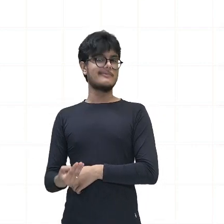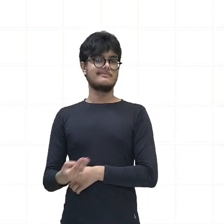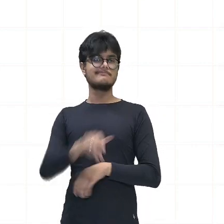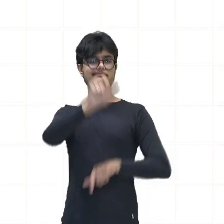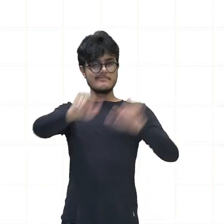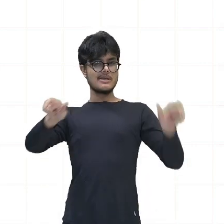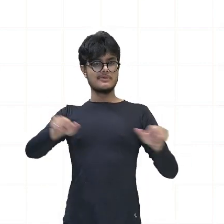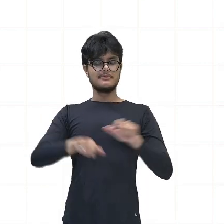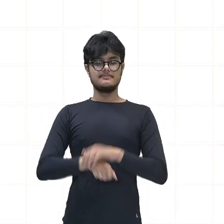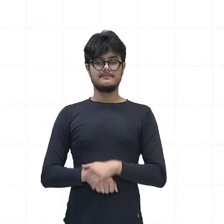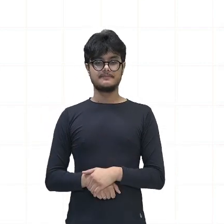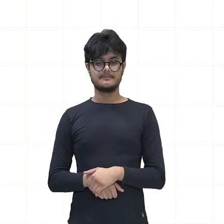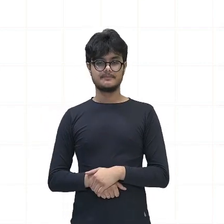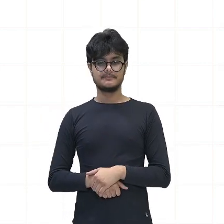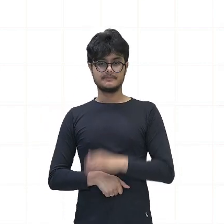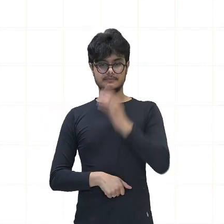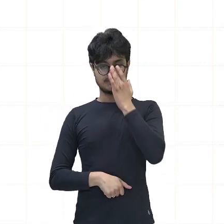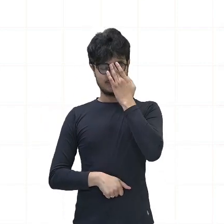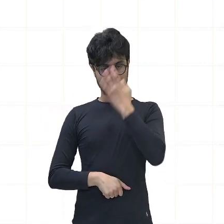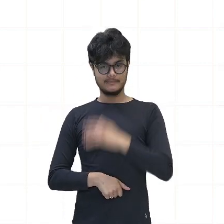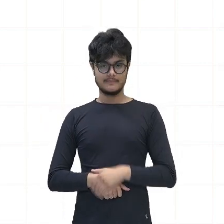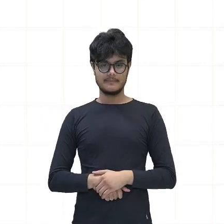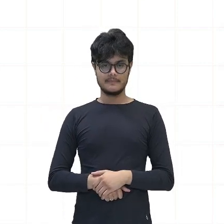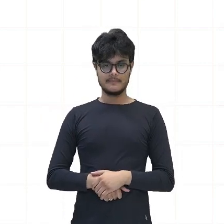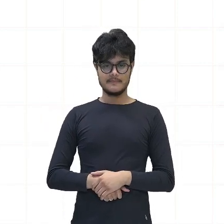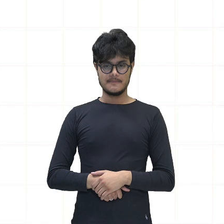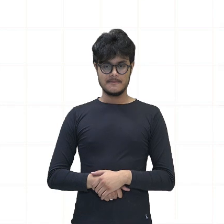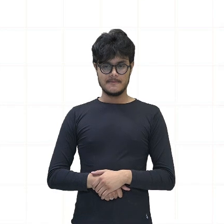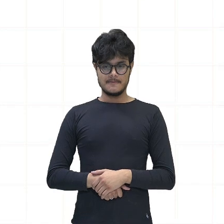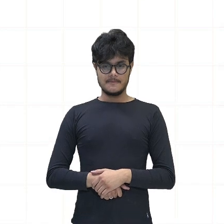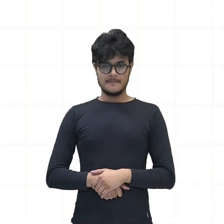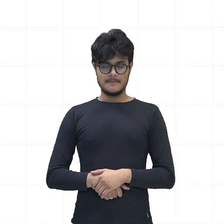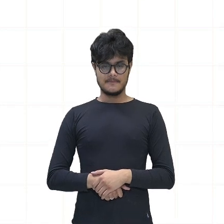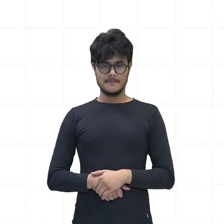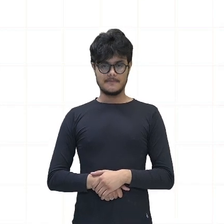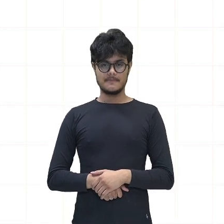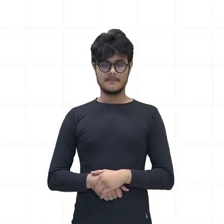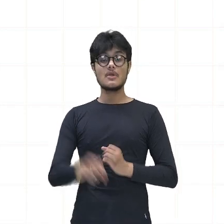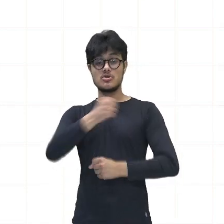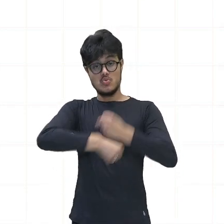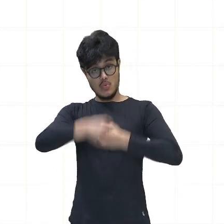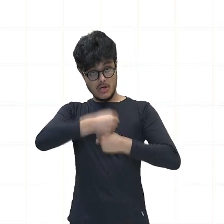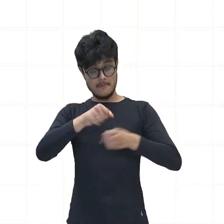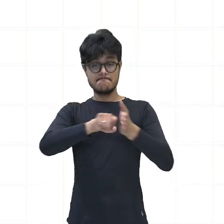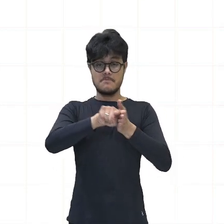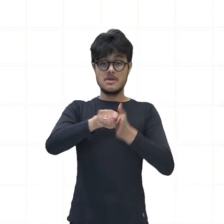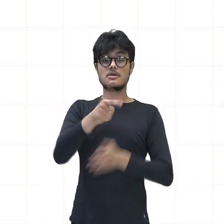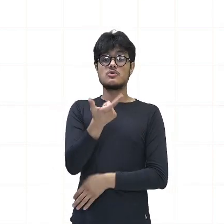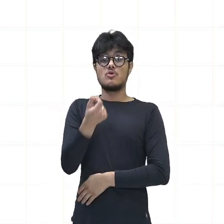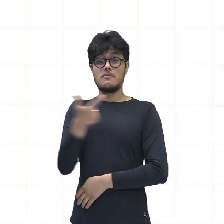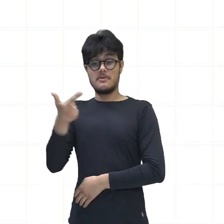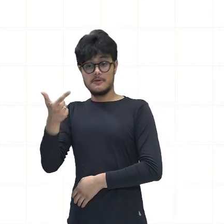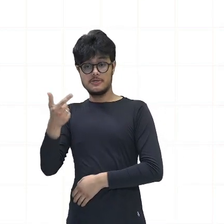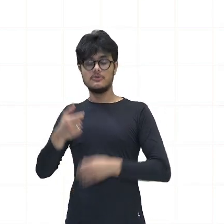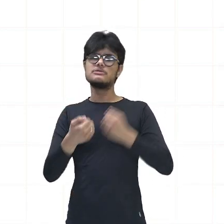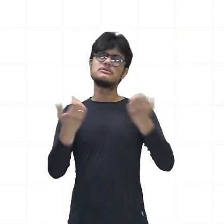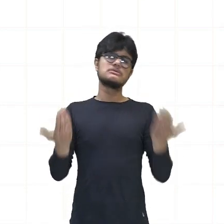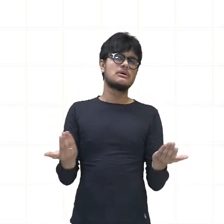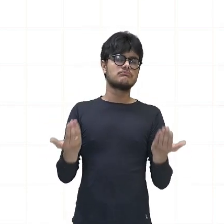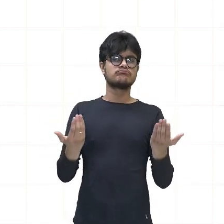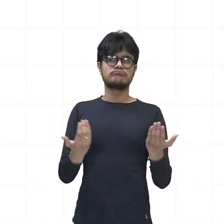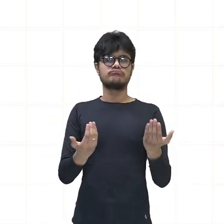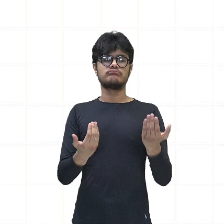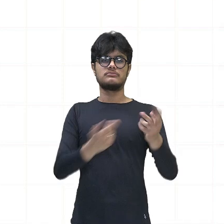203.080.753 habitantes, a população total do nosso país no ano de 2022. Isso quer dizer que é